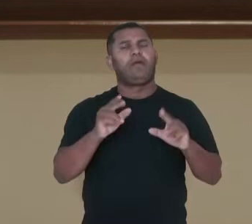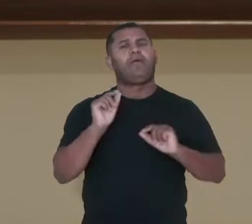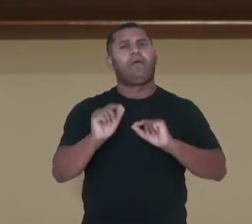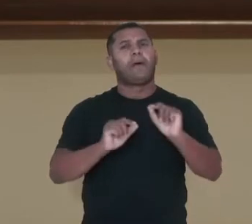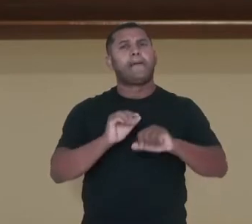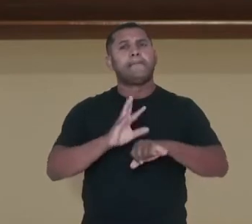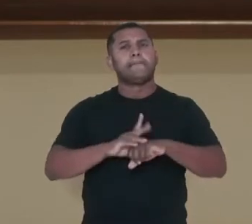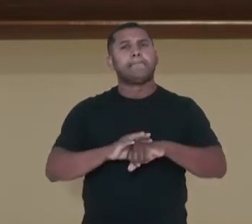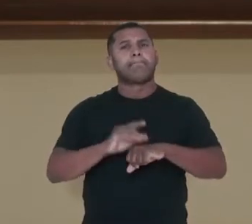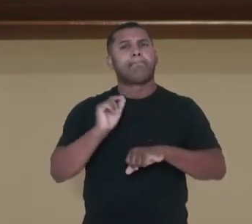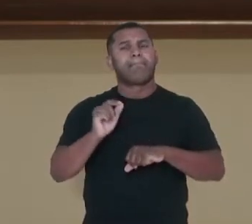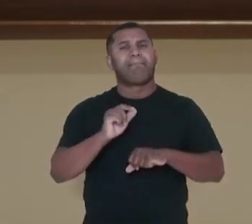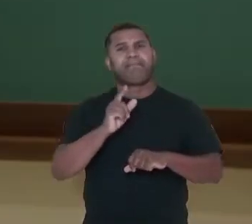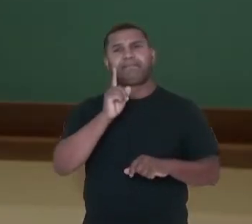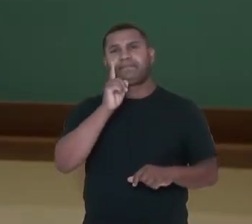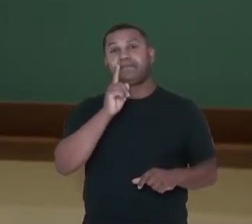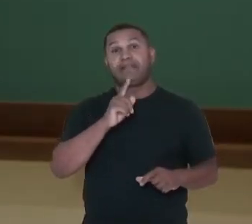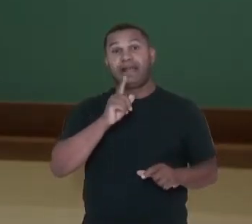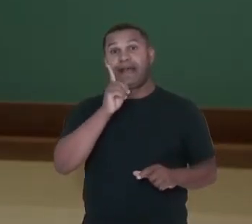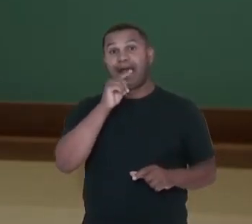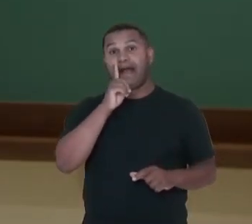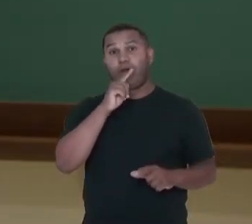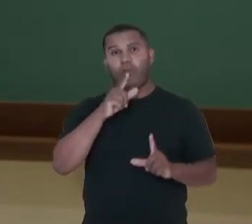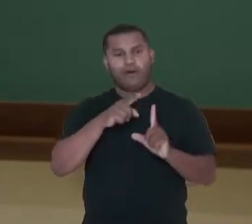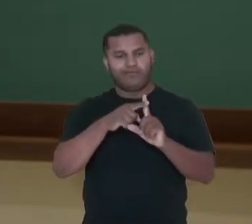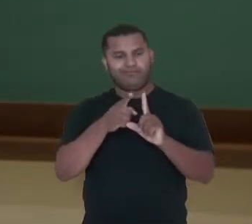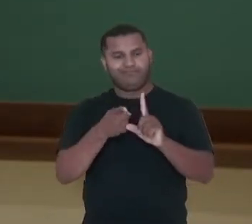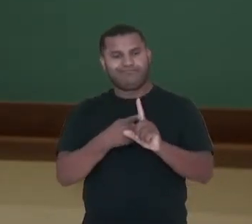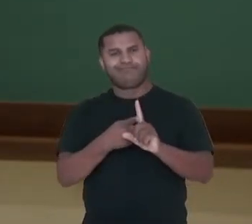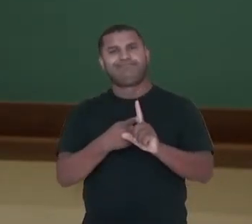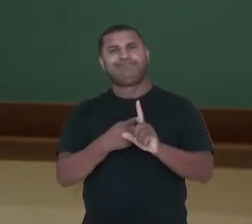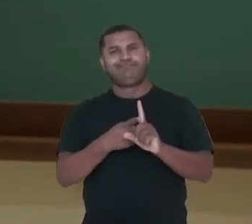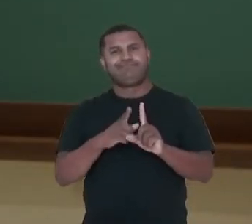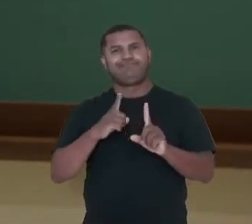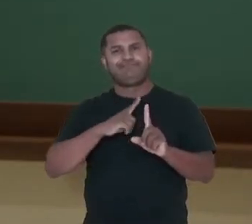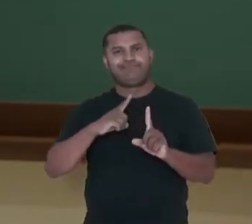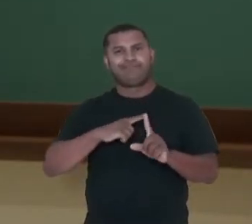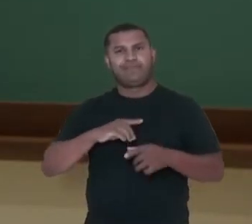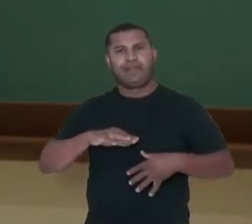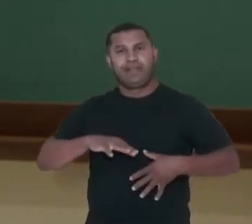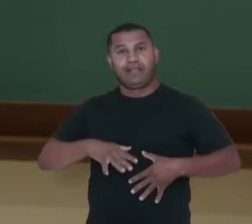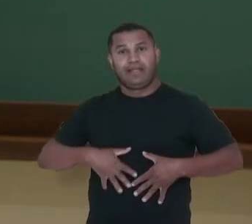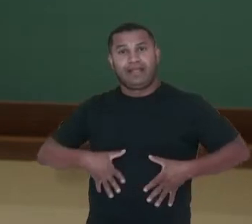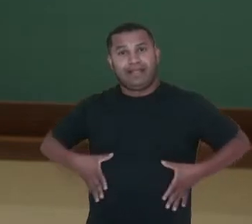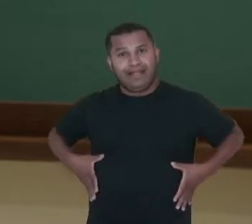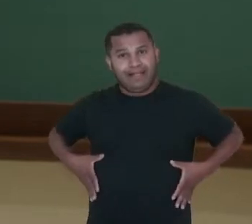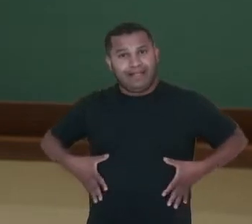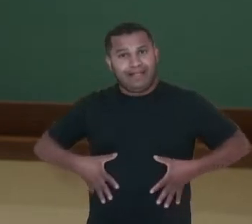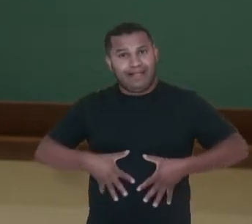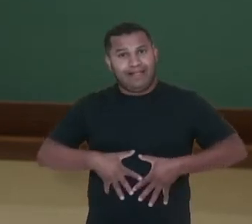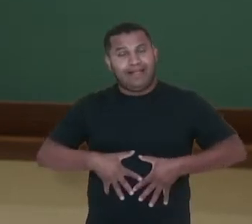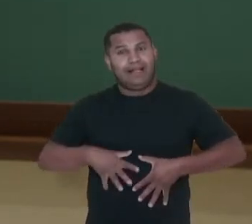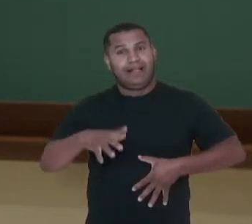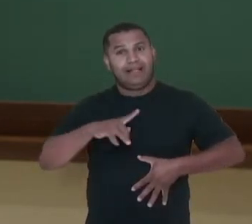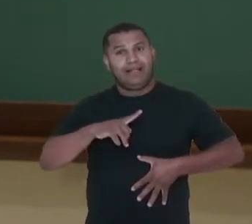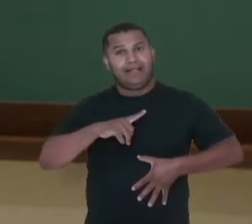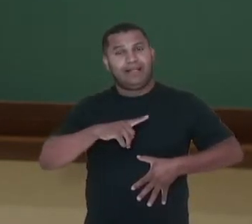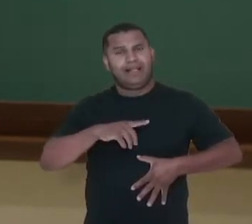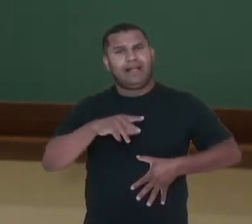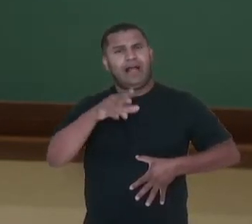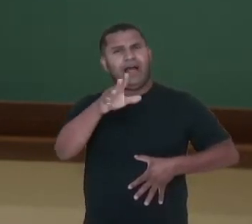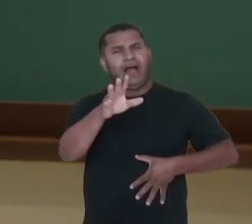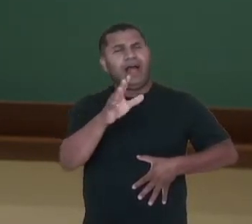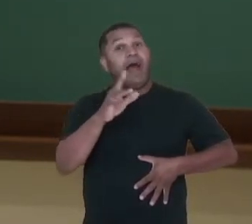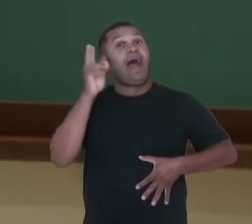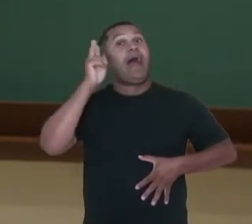lembrei. Ótimo! Anota aí do ladinho. esta recordação que você está tendo aí sobre